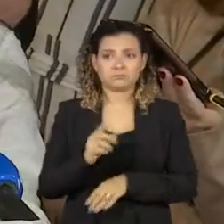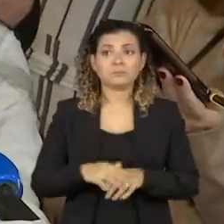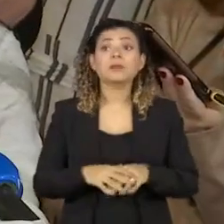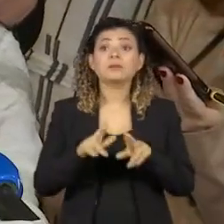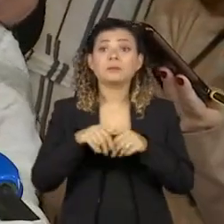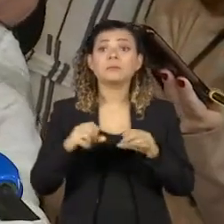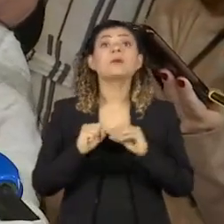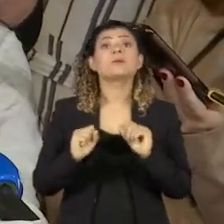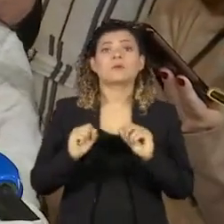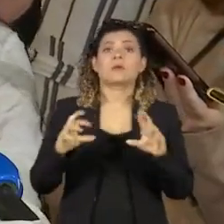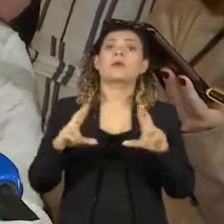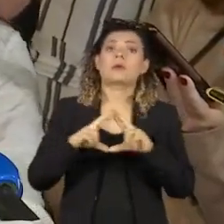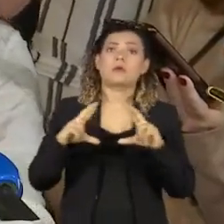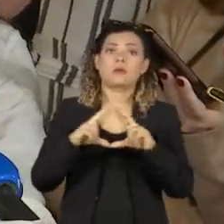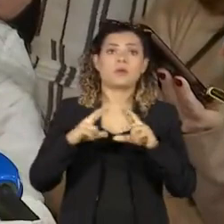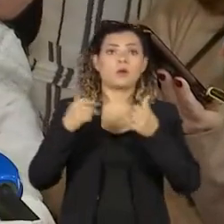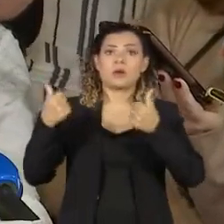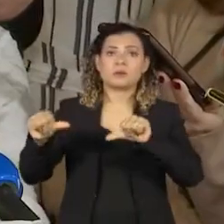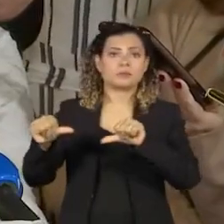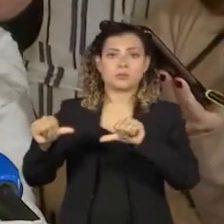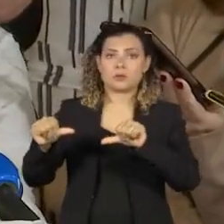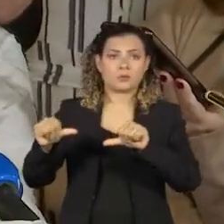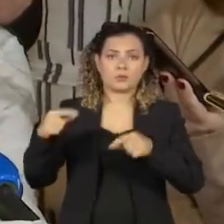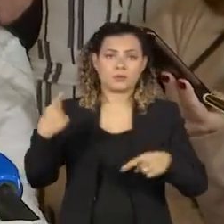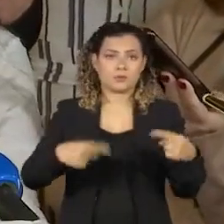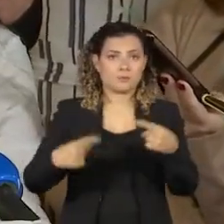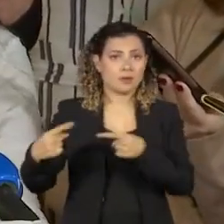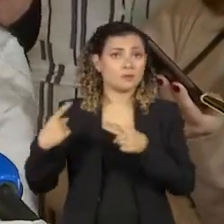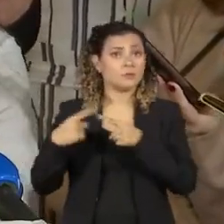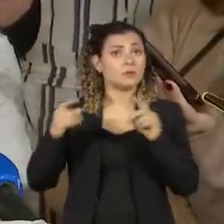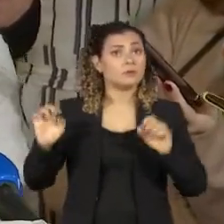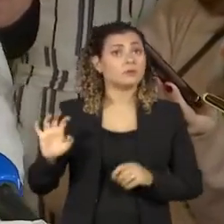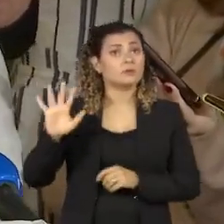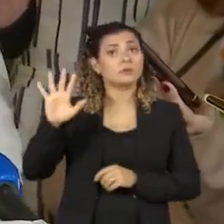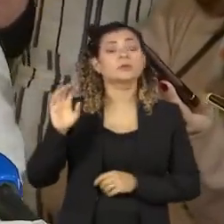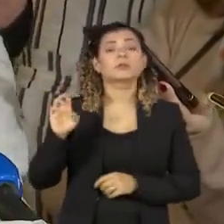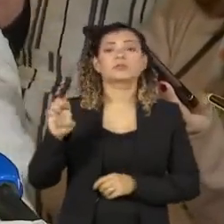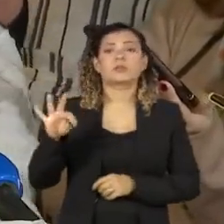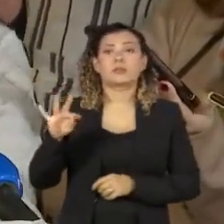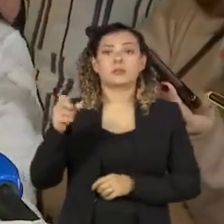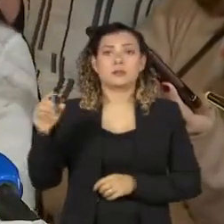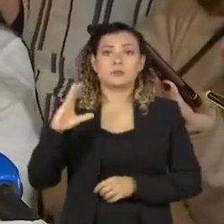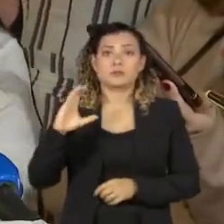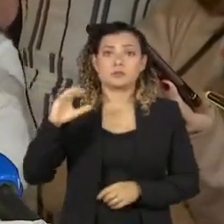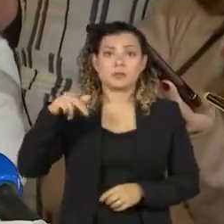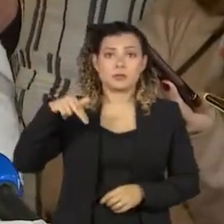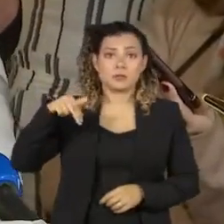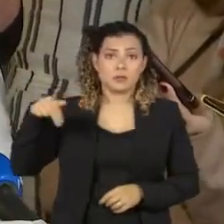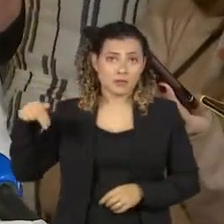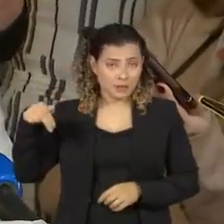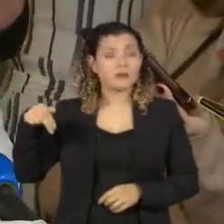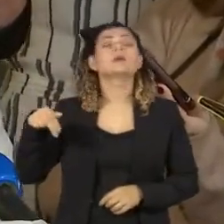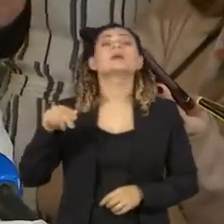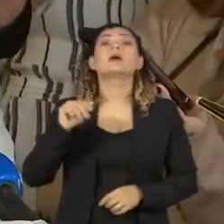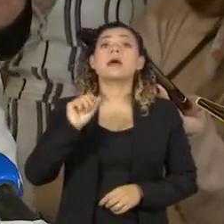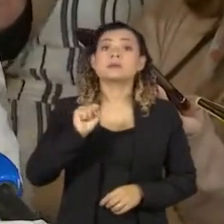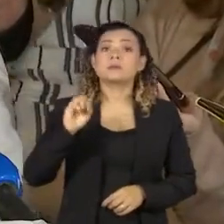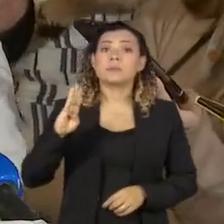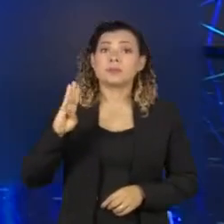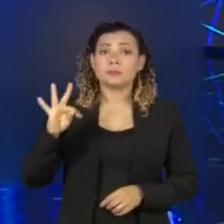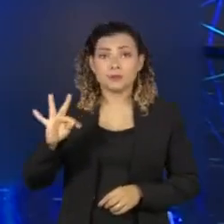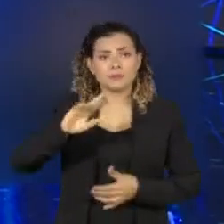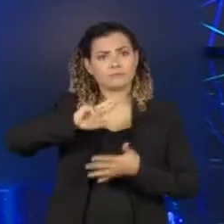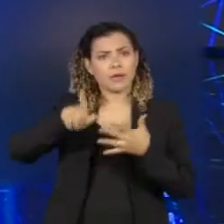TV Record cancelou a realização do debate no evento promovido pelo Estadão CNN Brasil SBT veja terra em Nova Brasil